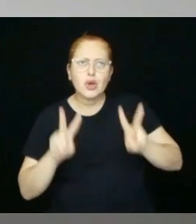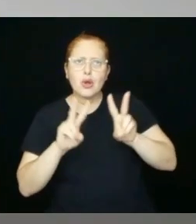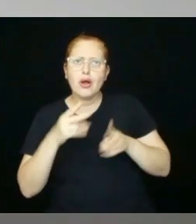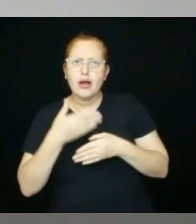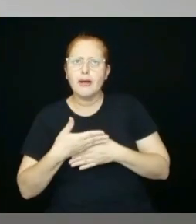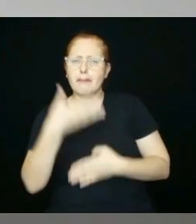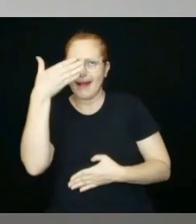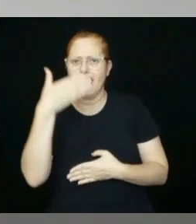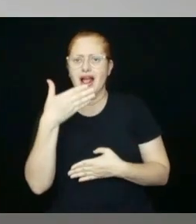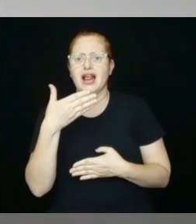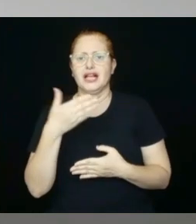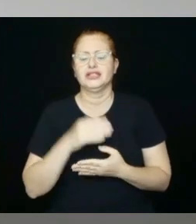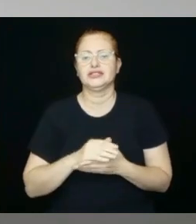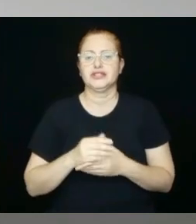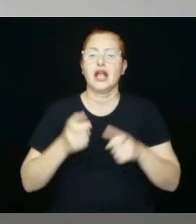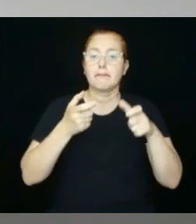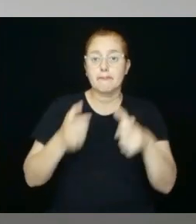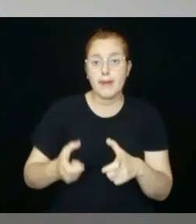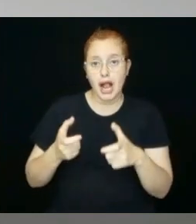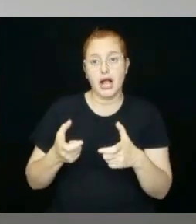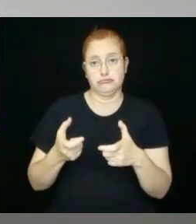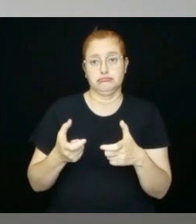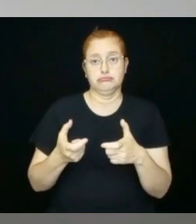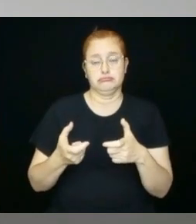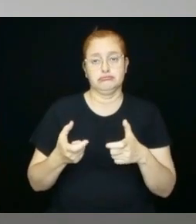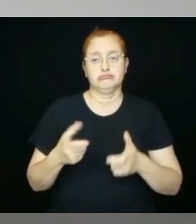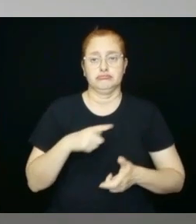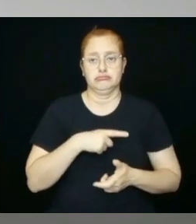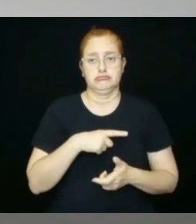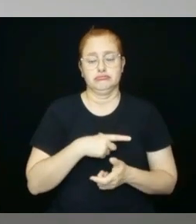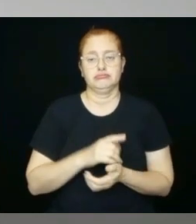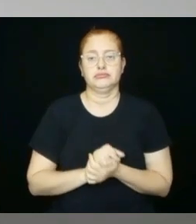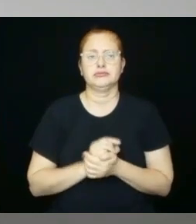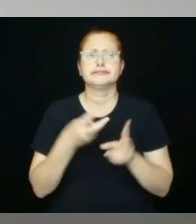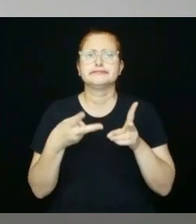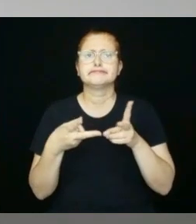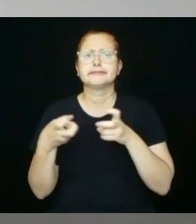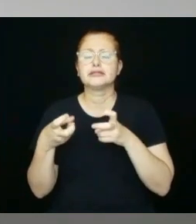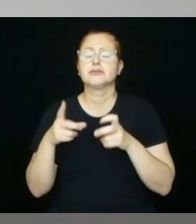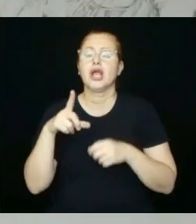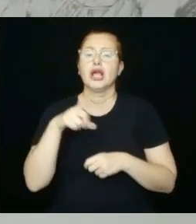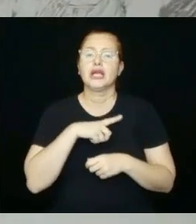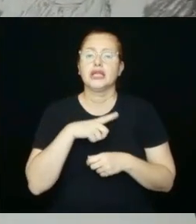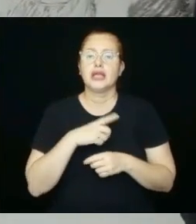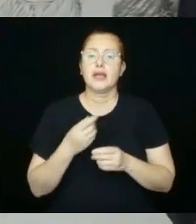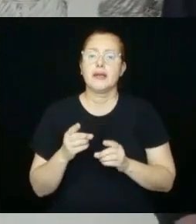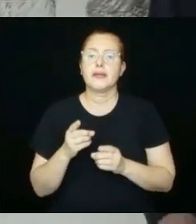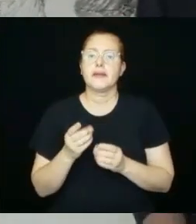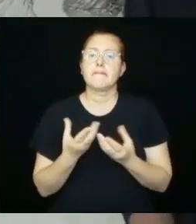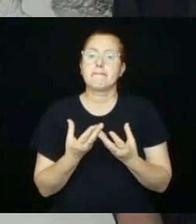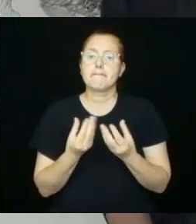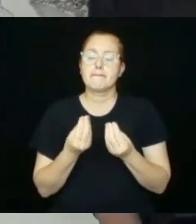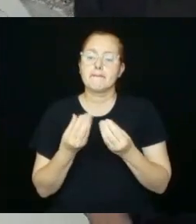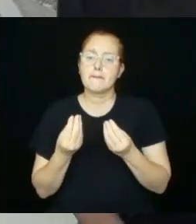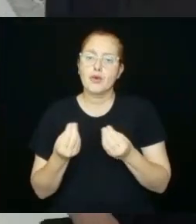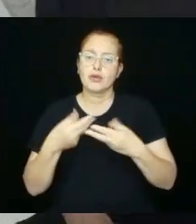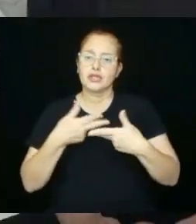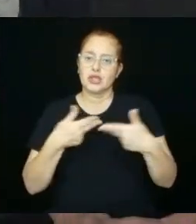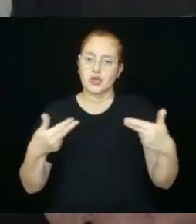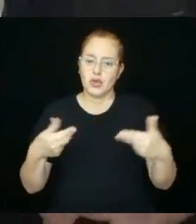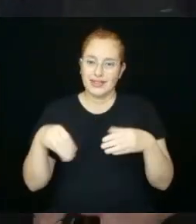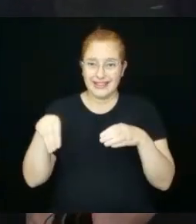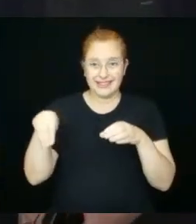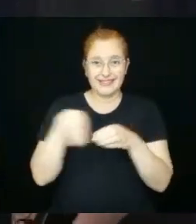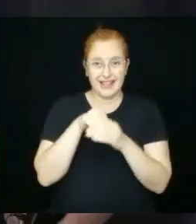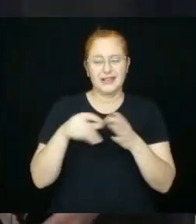olhar a parede e tudo mais, olhar o espaço, e a gente vai percebendo que tem muitos dos elementos do próprio Instituto